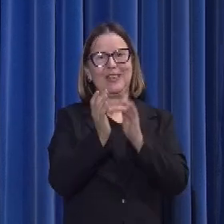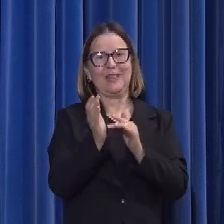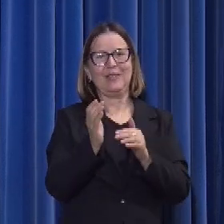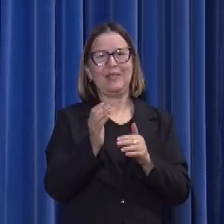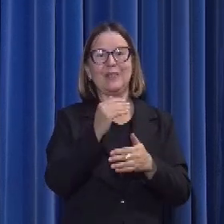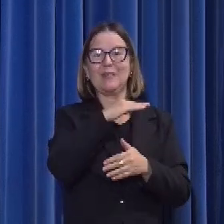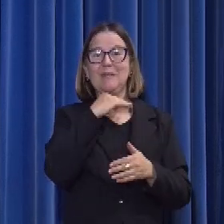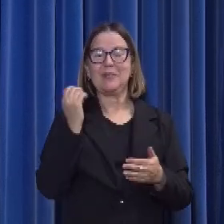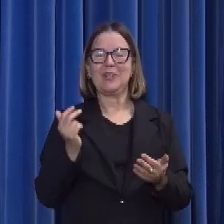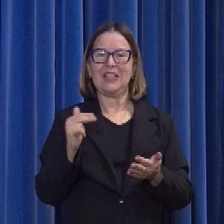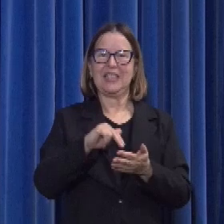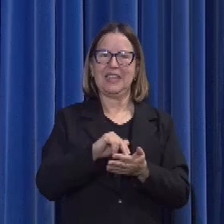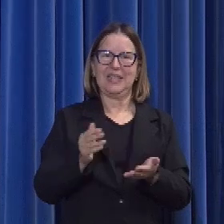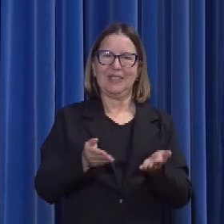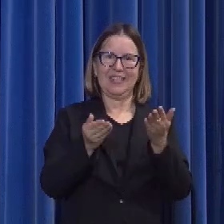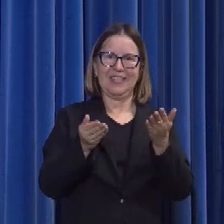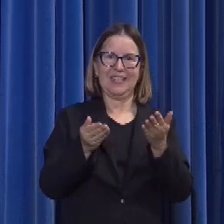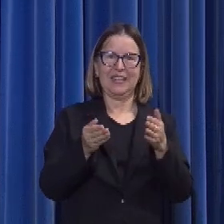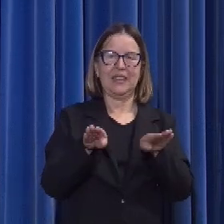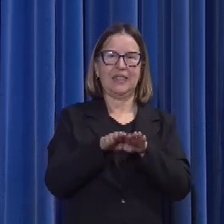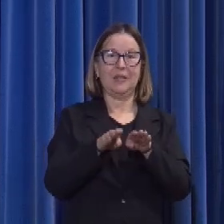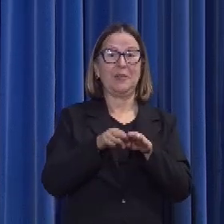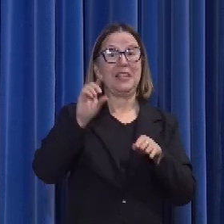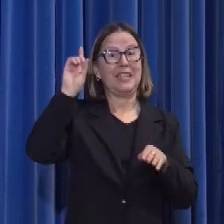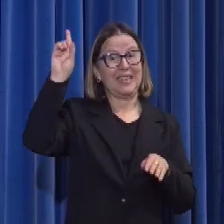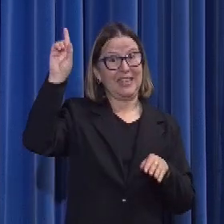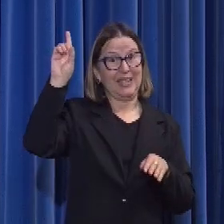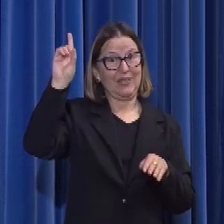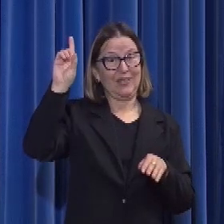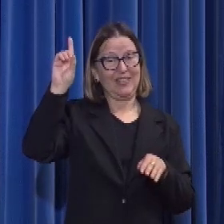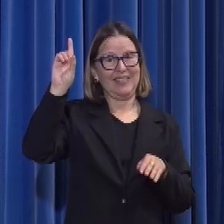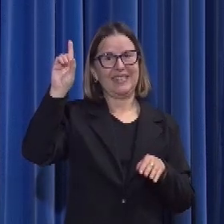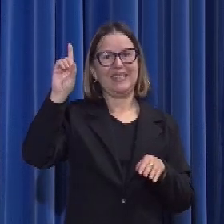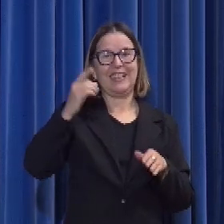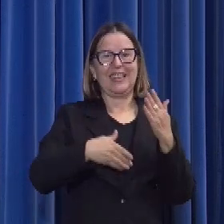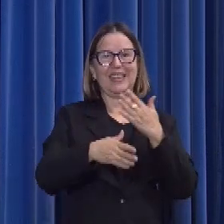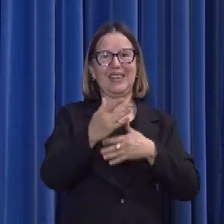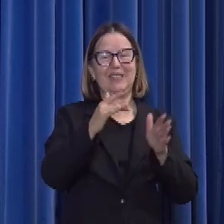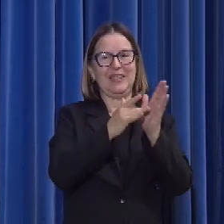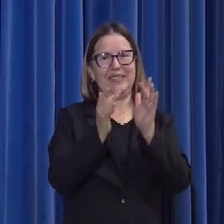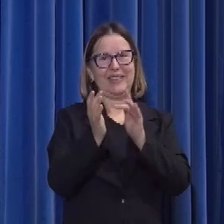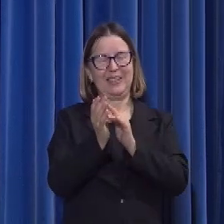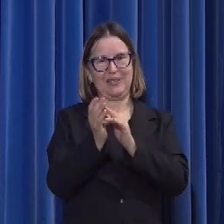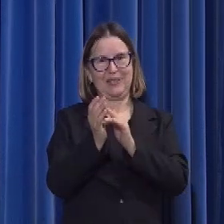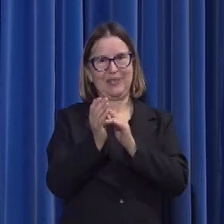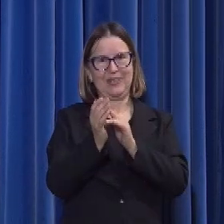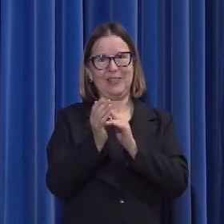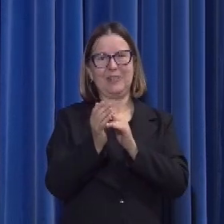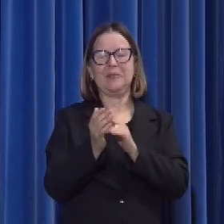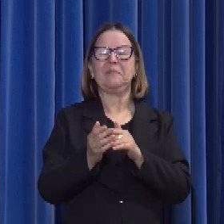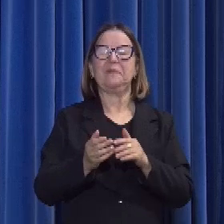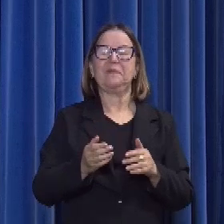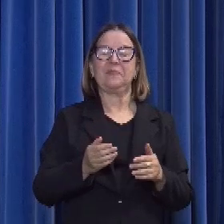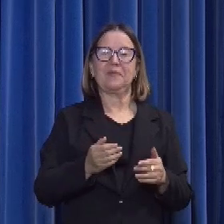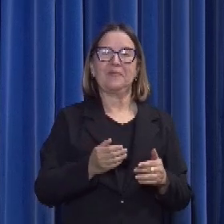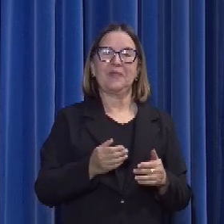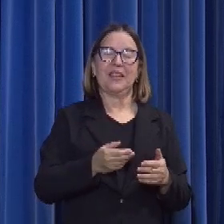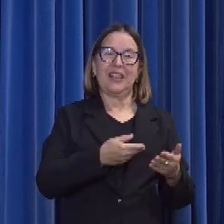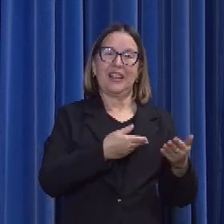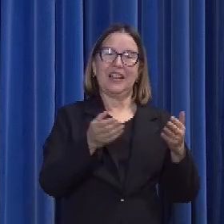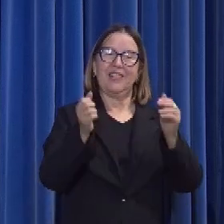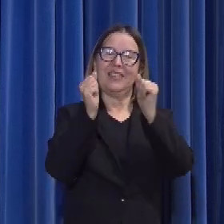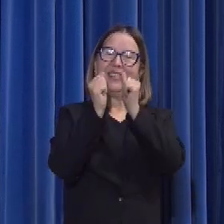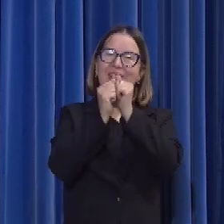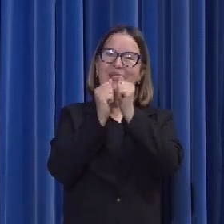Deus, mediante Jesus, trará em sua companhia os que dormem. Ora, ainda vos declaramos por palavra do